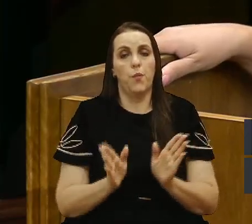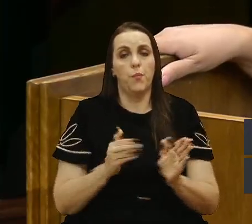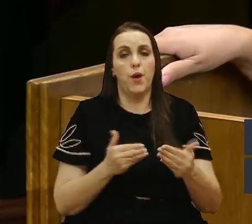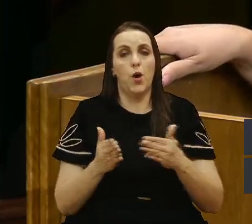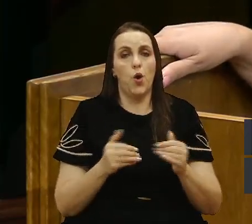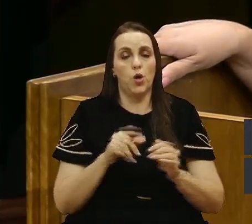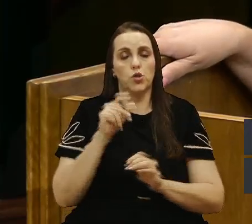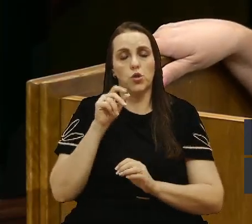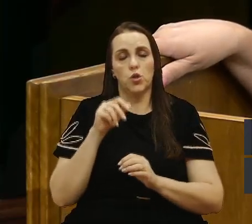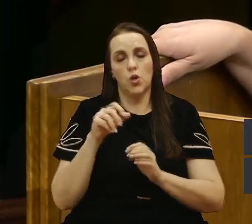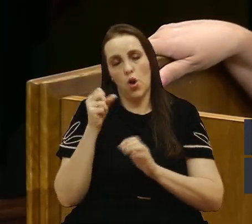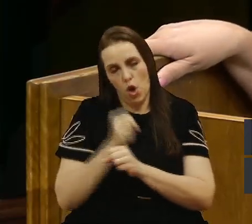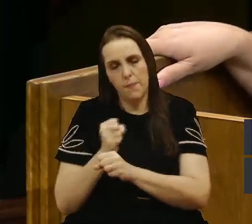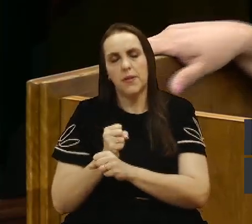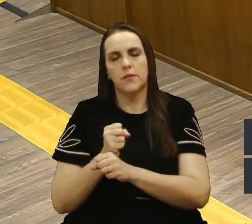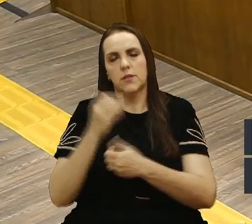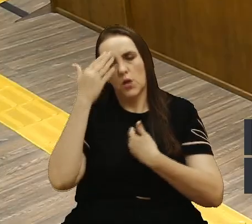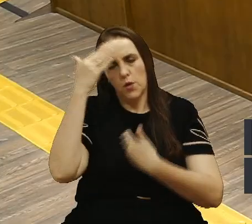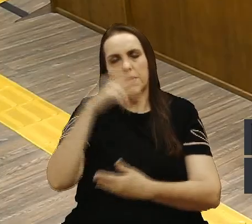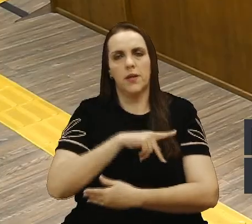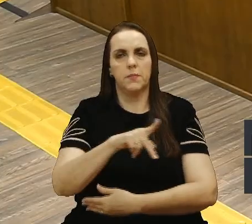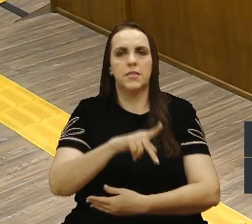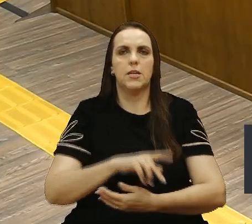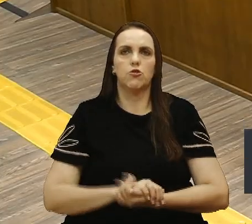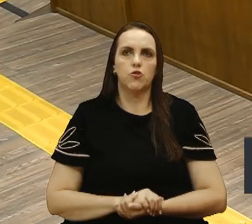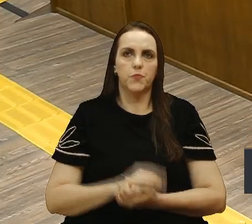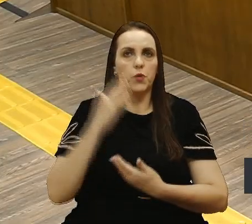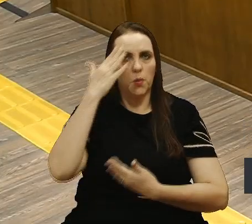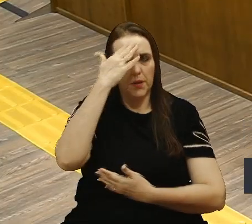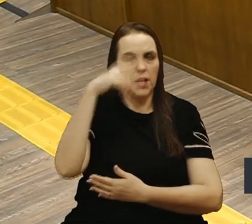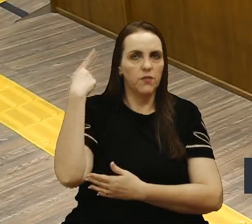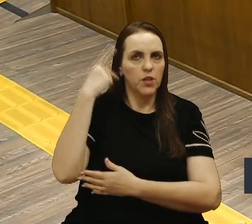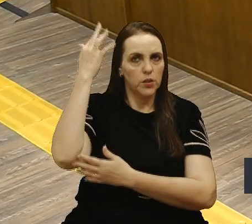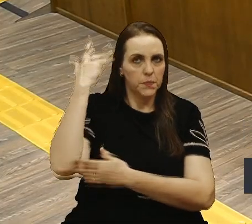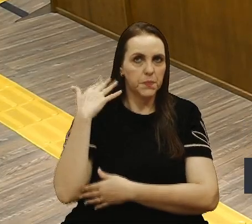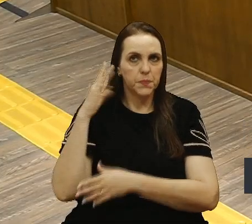obras. Era isso, senhor presidente. Obrigada. Muito obrigado, vereadora Daiane Mello. Próximo inscrito, em